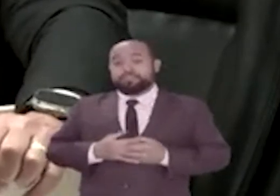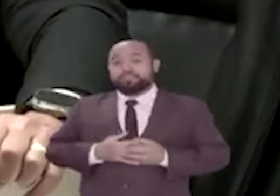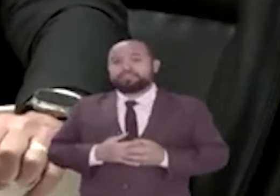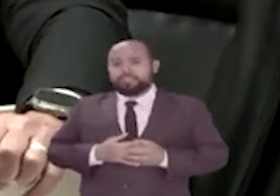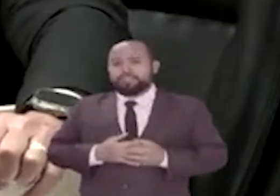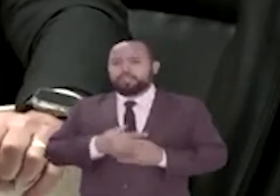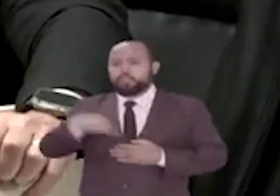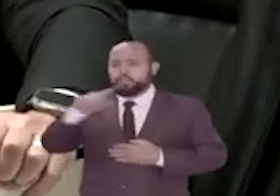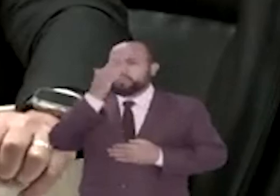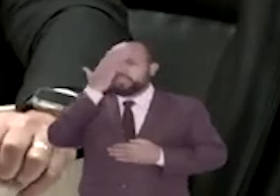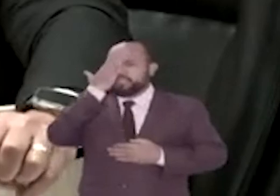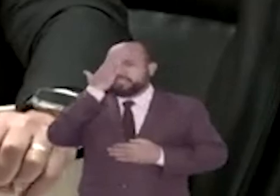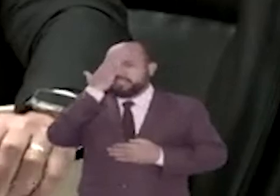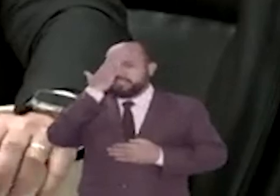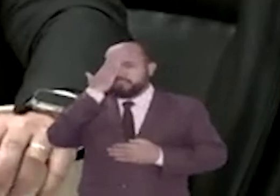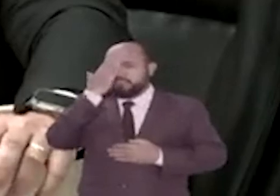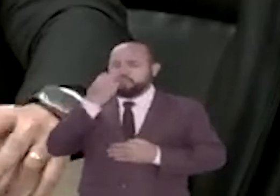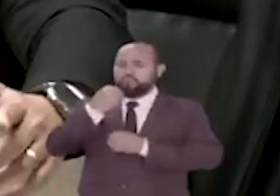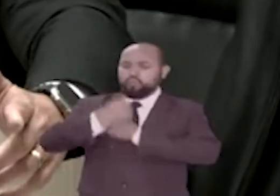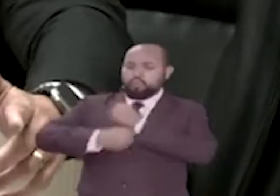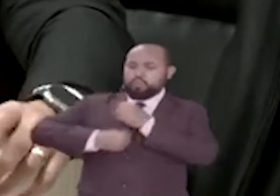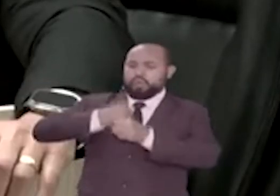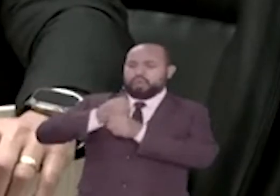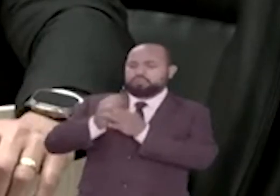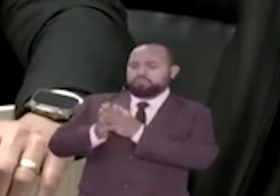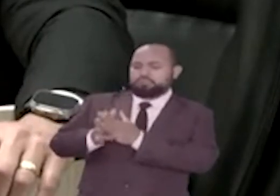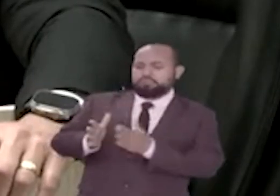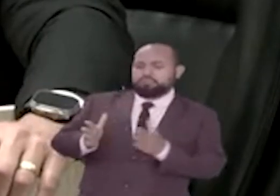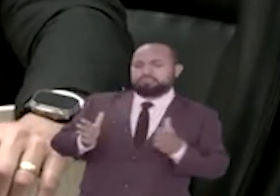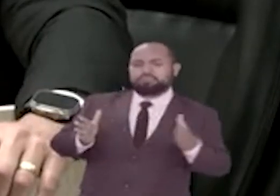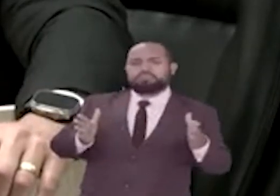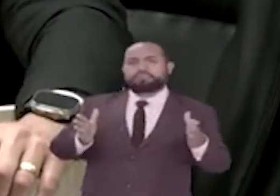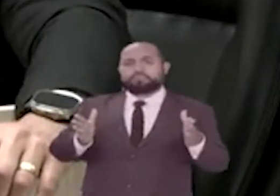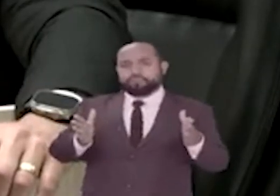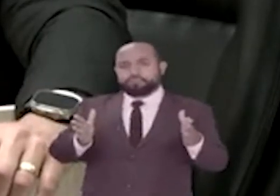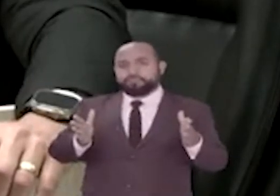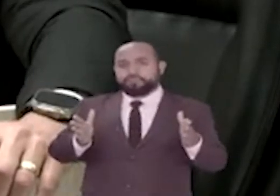gente sabe que, ao longo do ano,